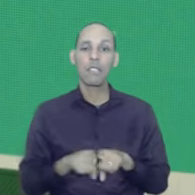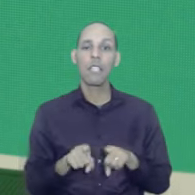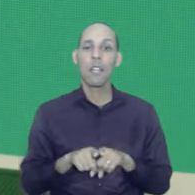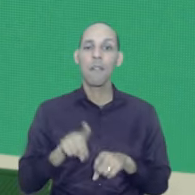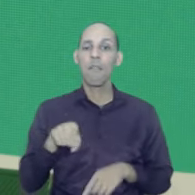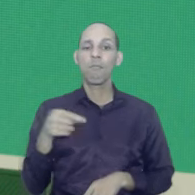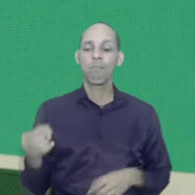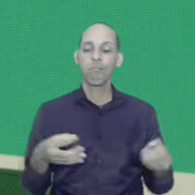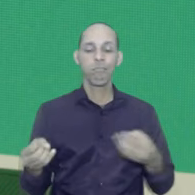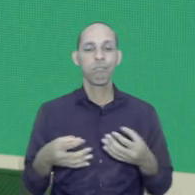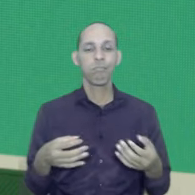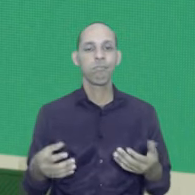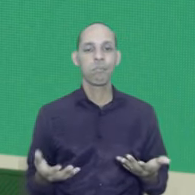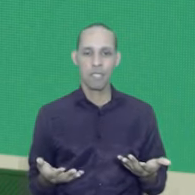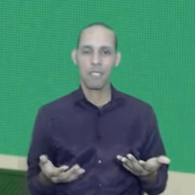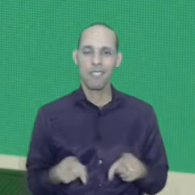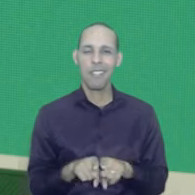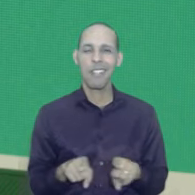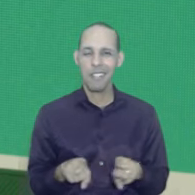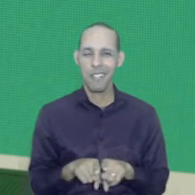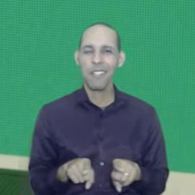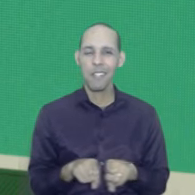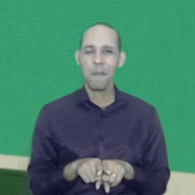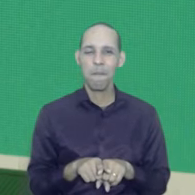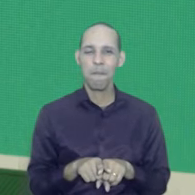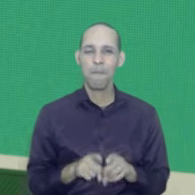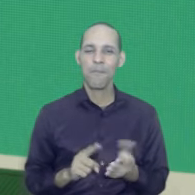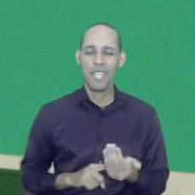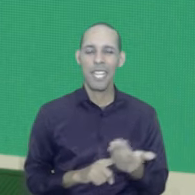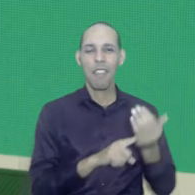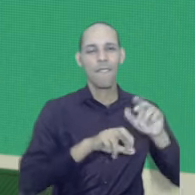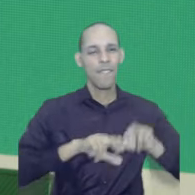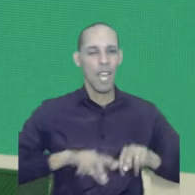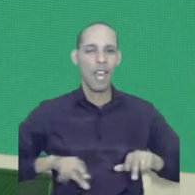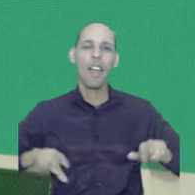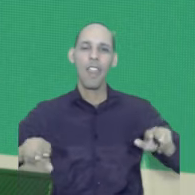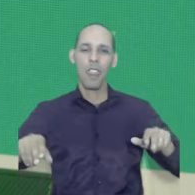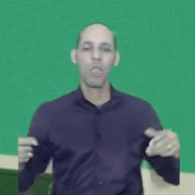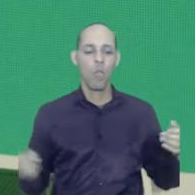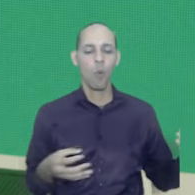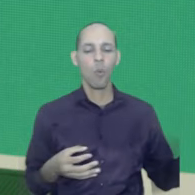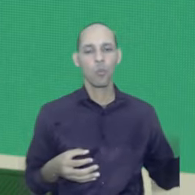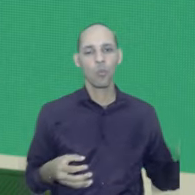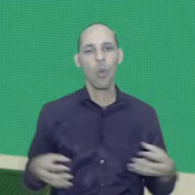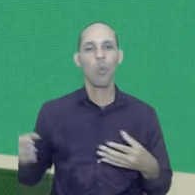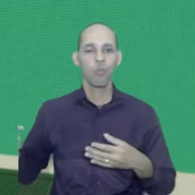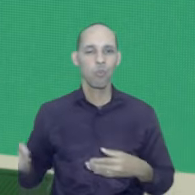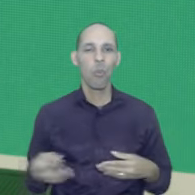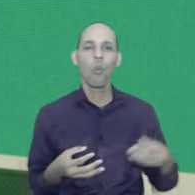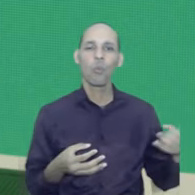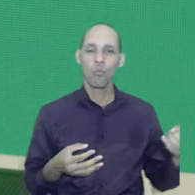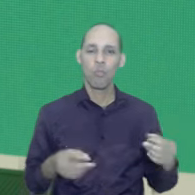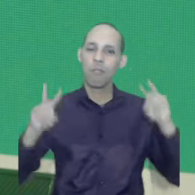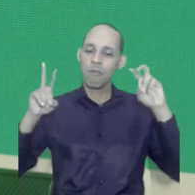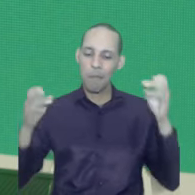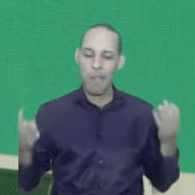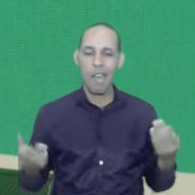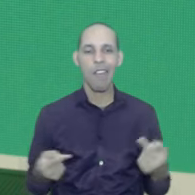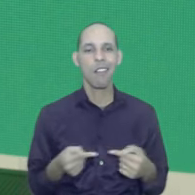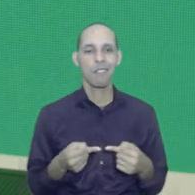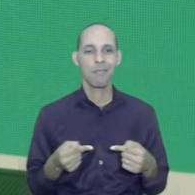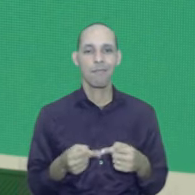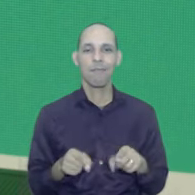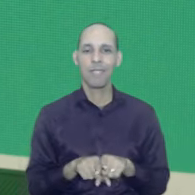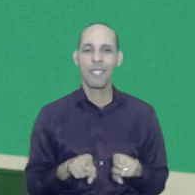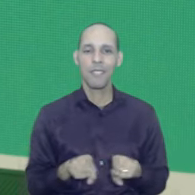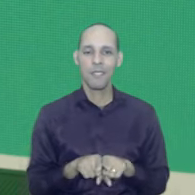de de inovação né a gente tá falando bastante de tecnologias aí bastante inovadoras de temas eh Super atuais né de de